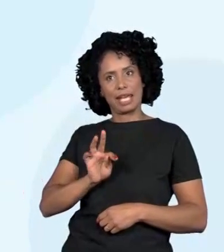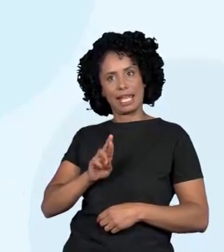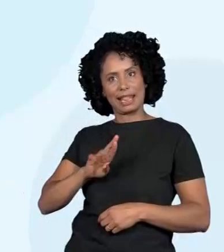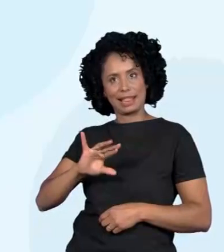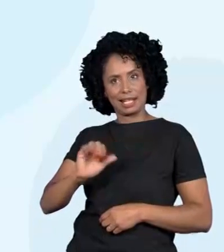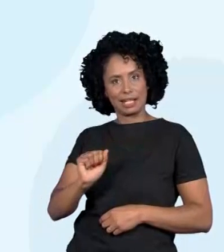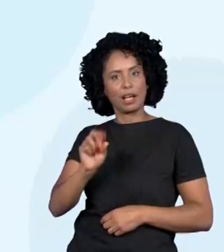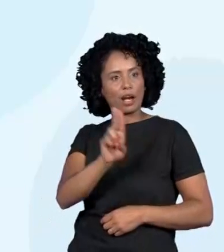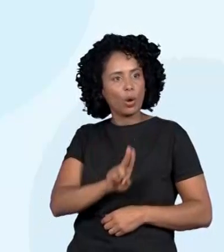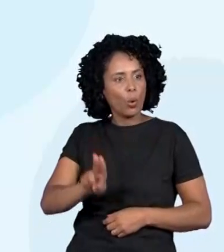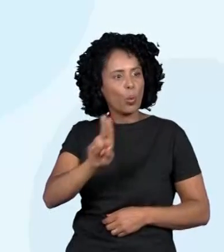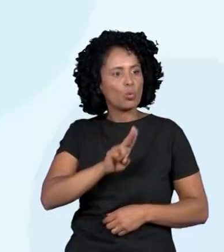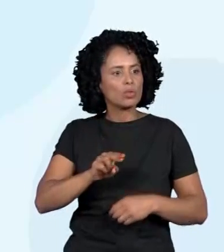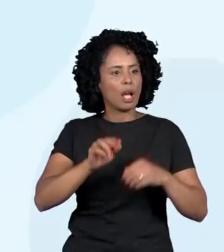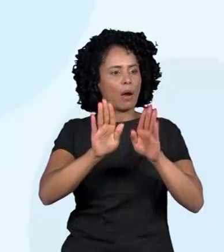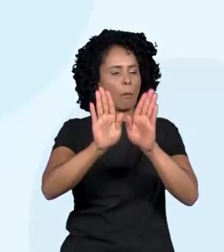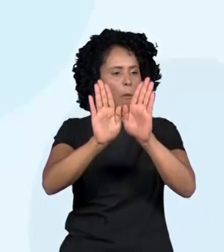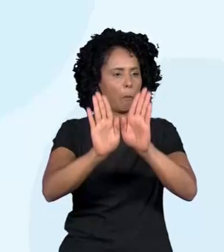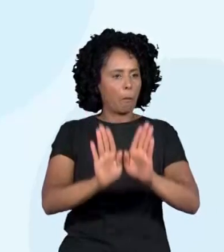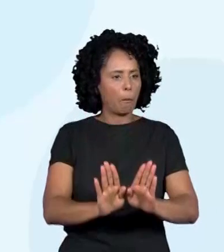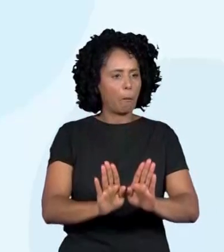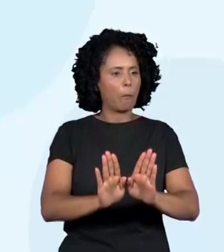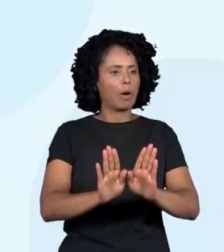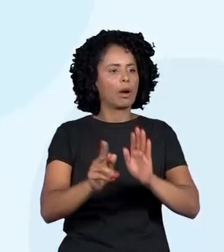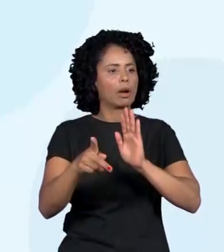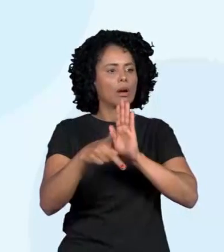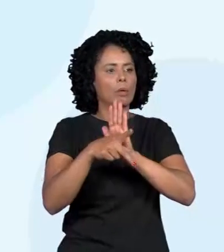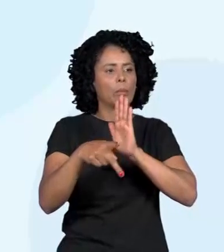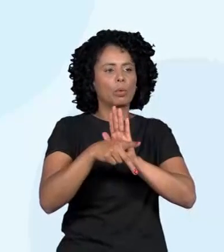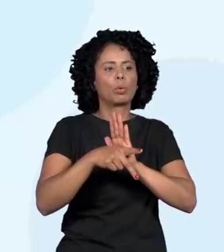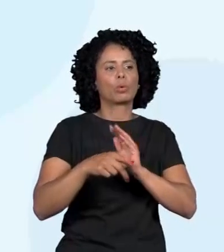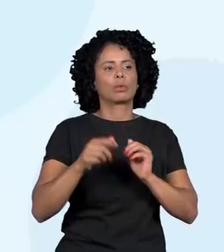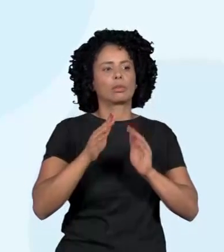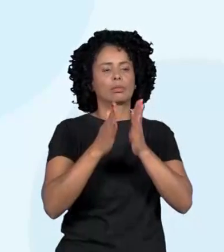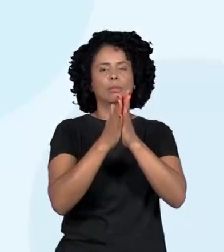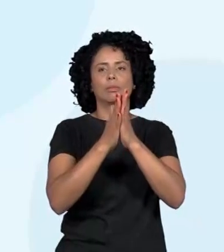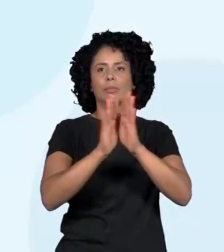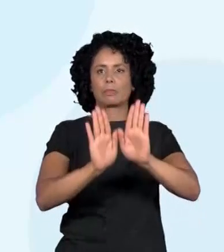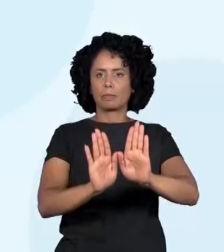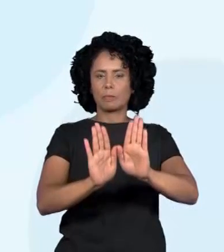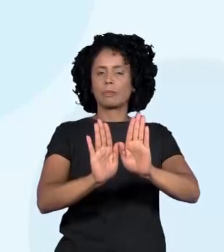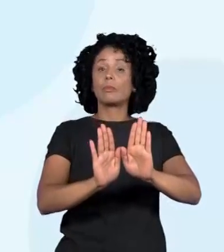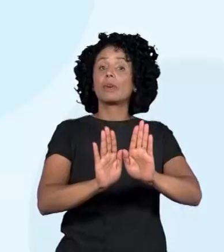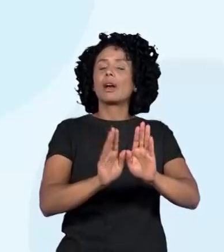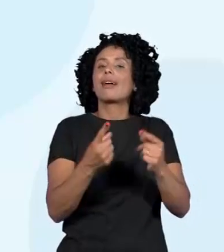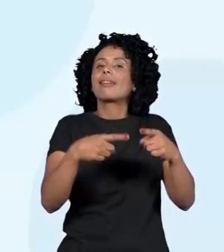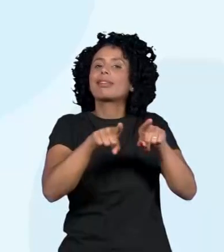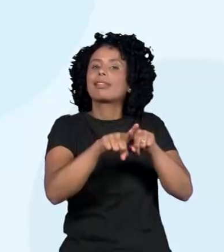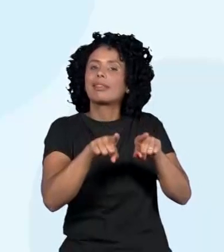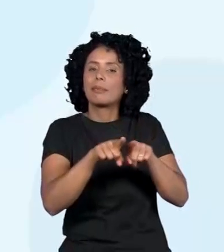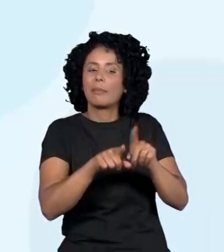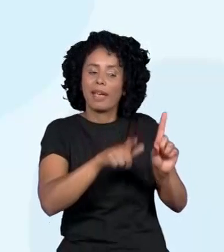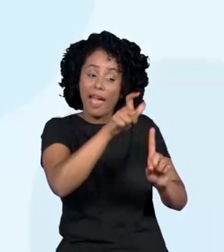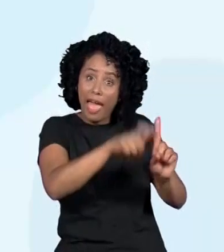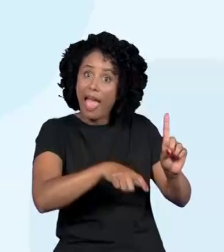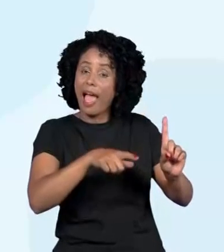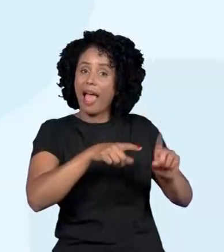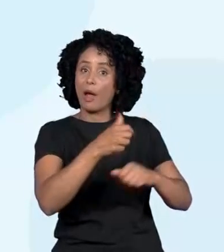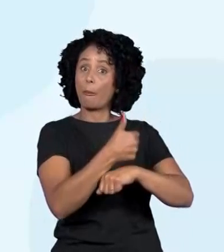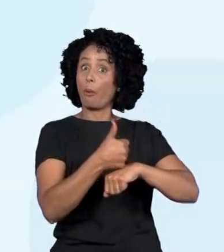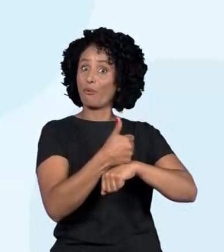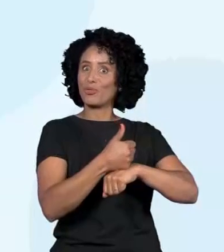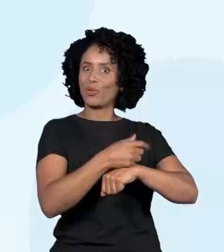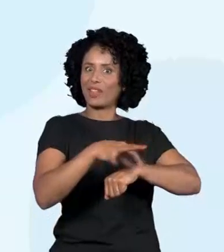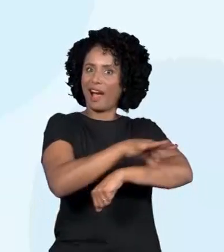da ideia do jardim feito pelo proprietário da casa. Então, a Mônica é essa arquiteta aí que está